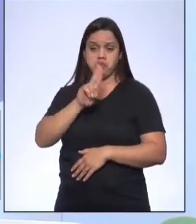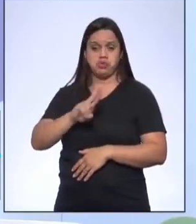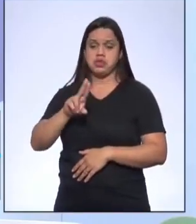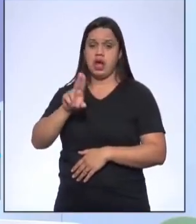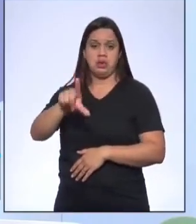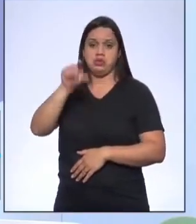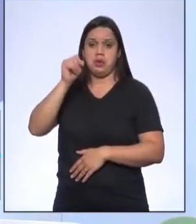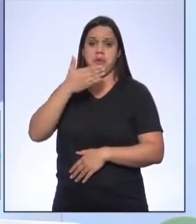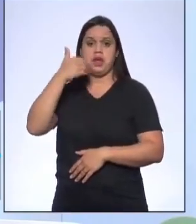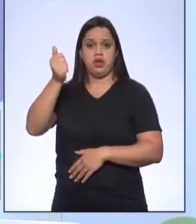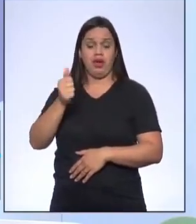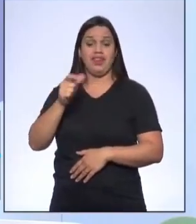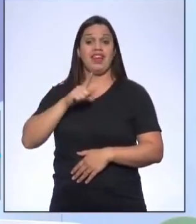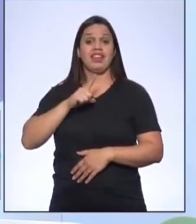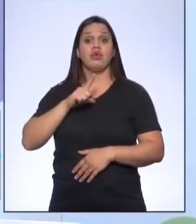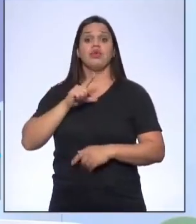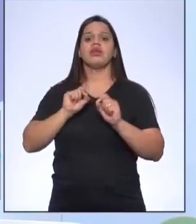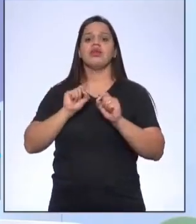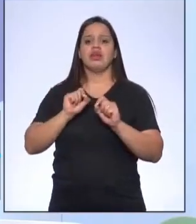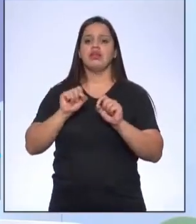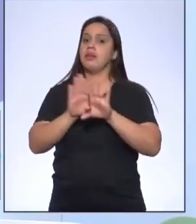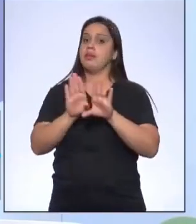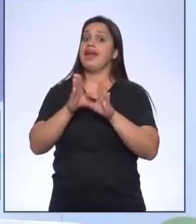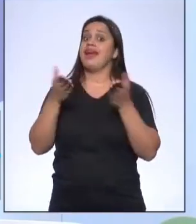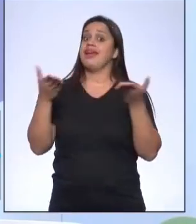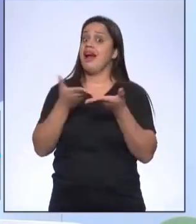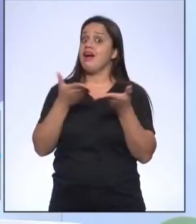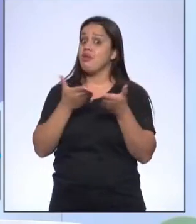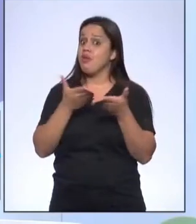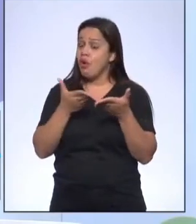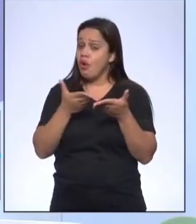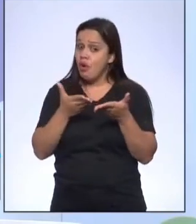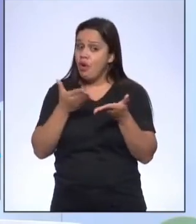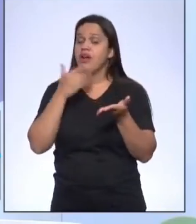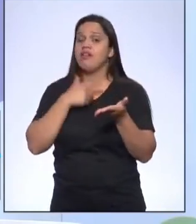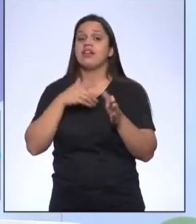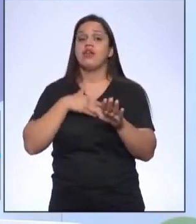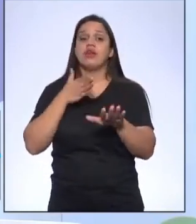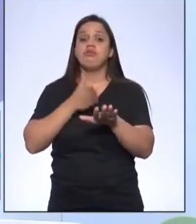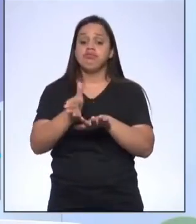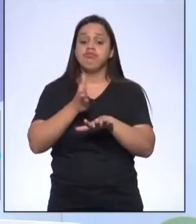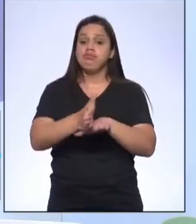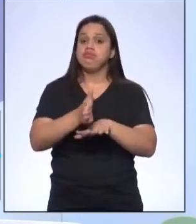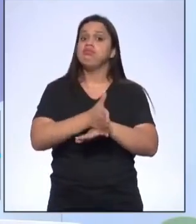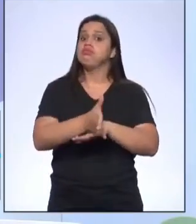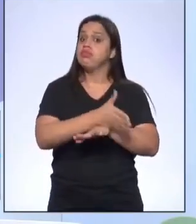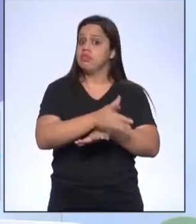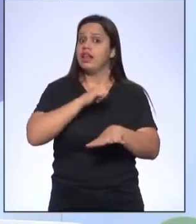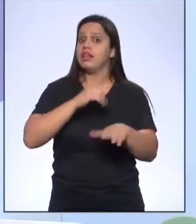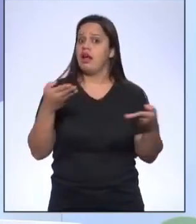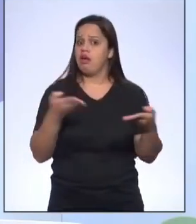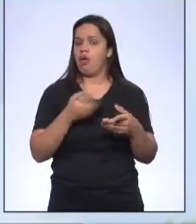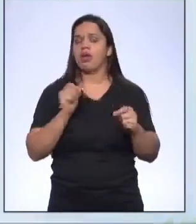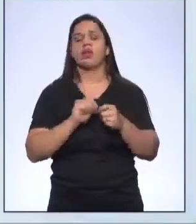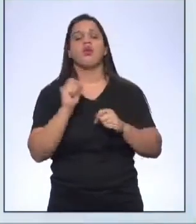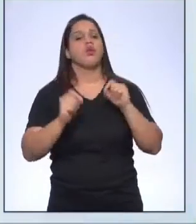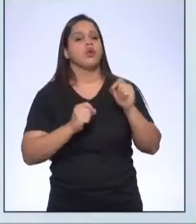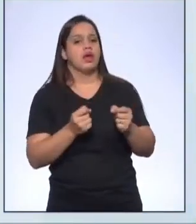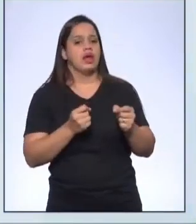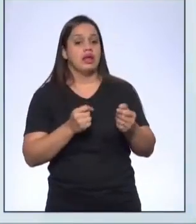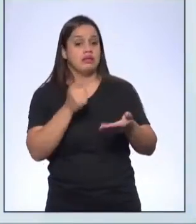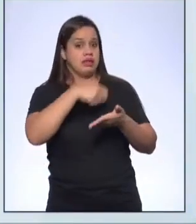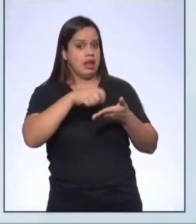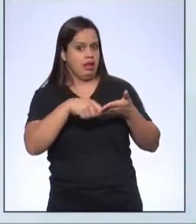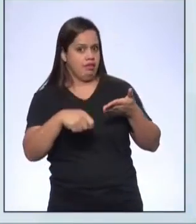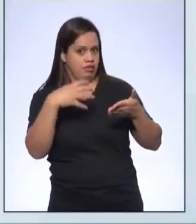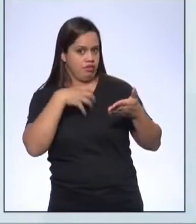que é o que a gente vai ver agora. É aqui, é aqui. Então é o seguinte, ao escrever da forma informal,